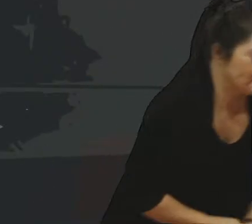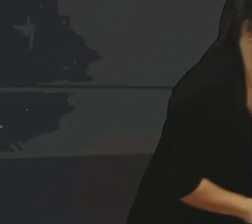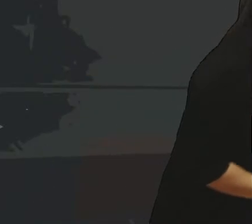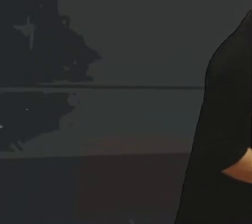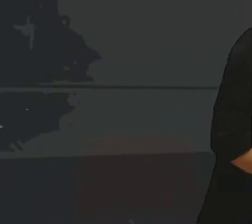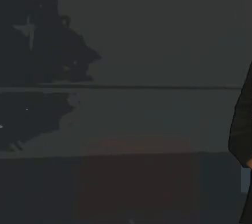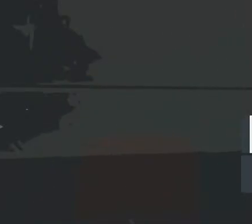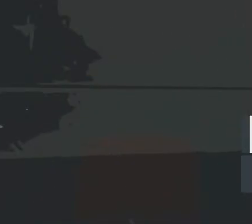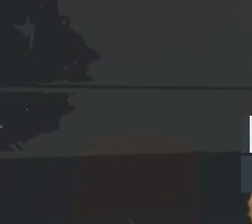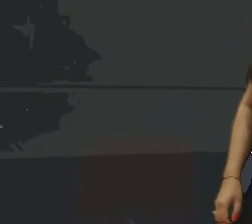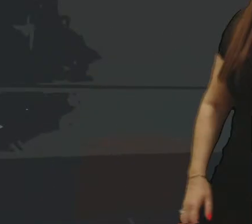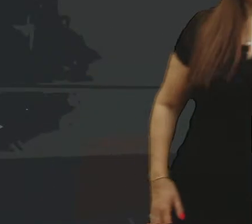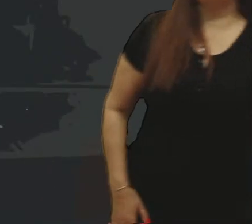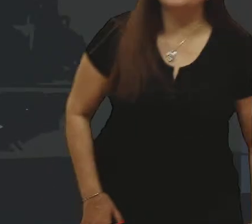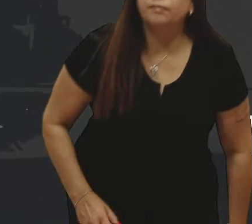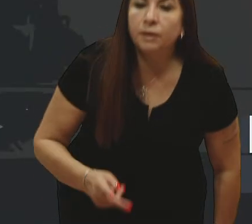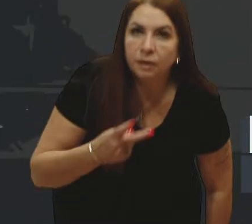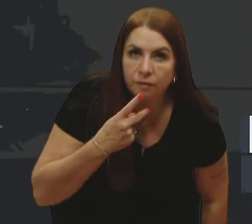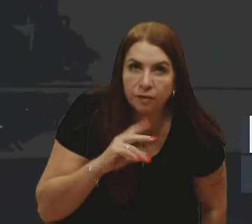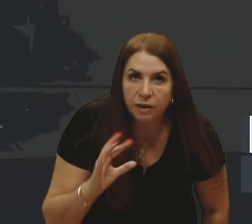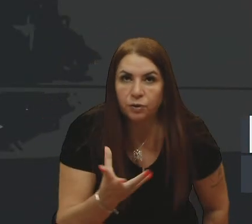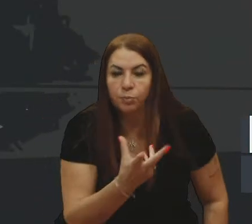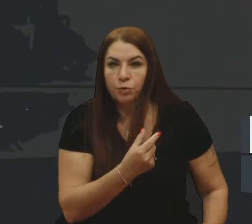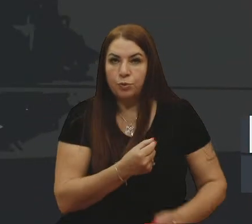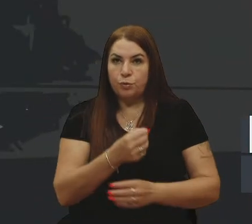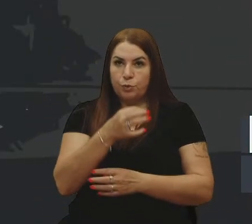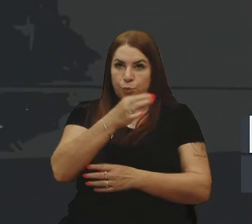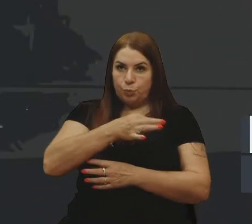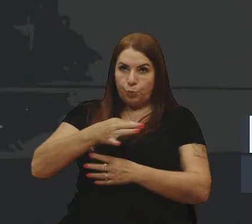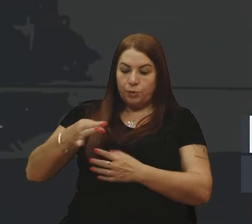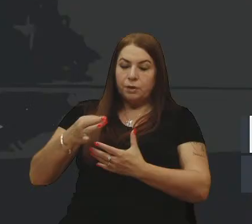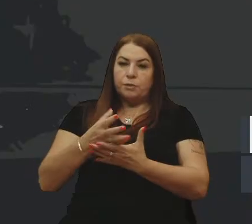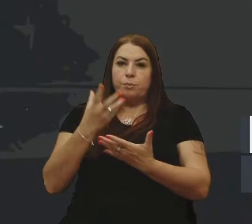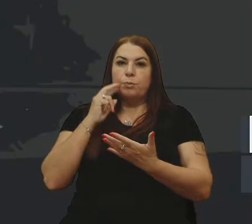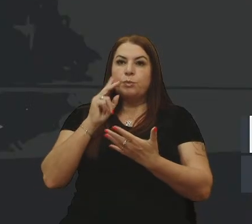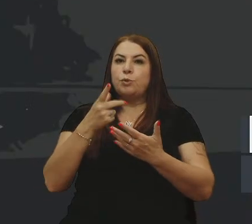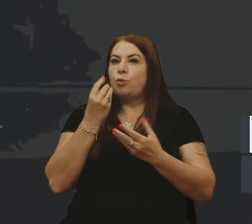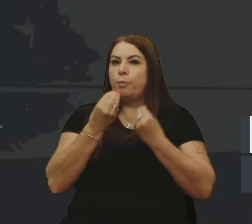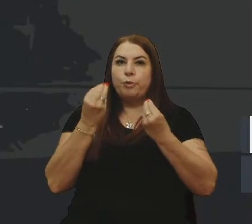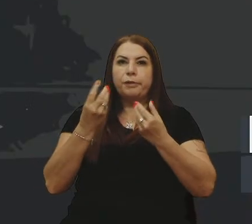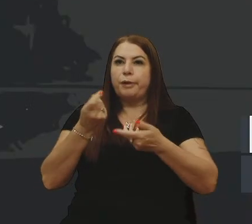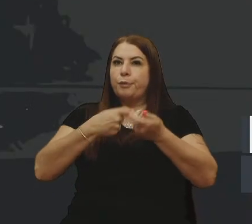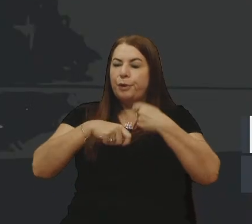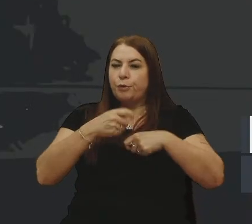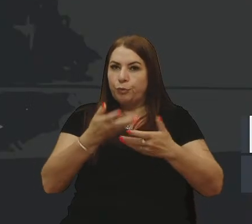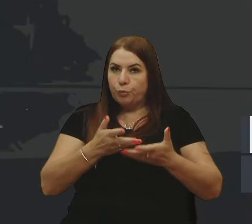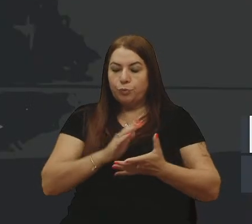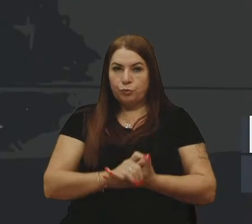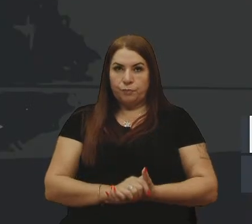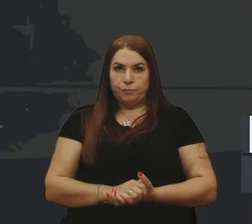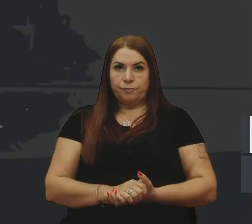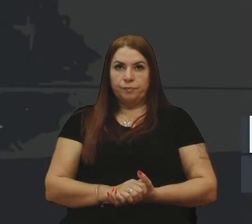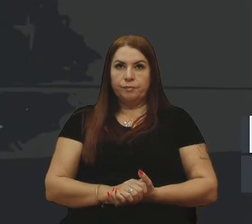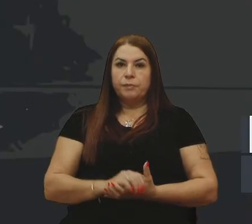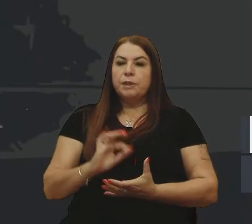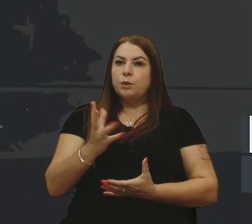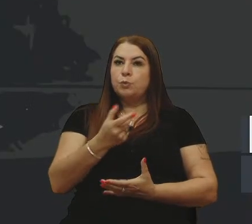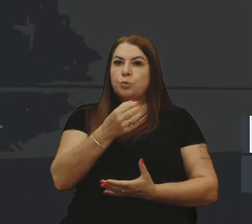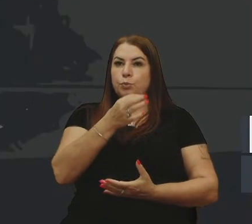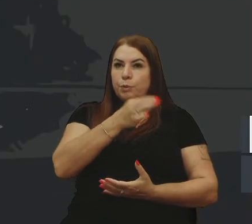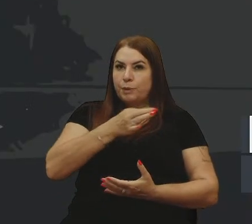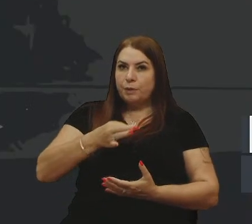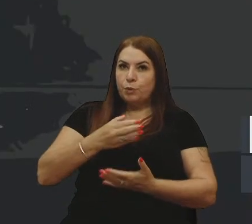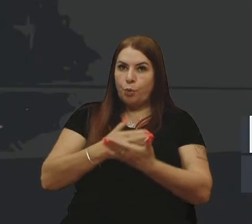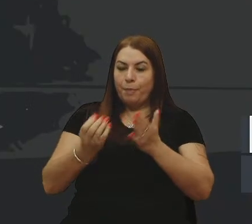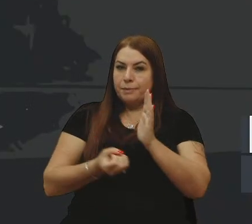Muito bem. Então, falando um pouquinho de Tudo em Grãos, só para a gente poder se situar, né? Como que está esse negócio hoje. A Tudo em Grãos, ela nasce aqui em